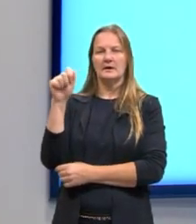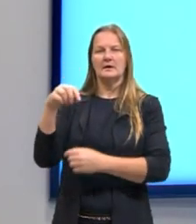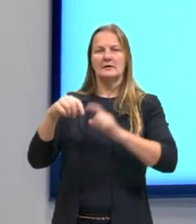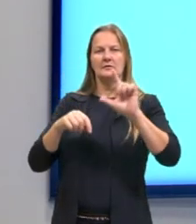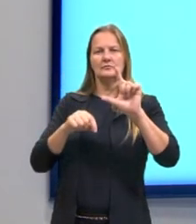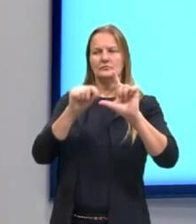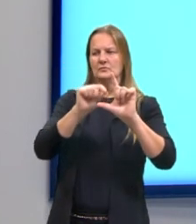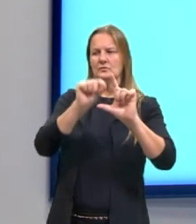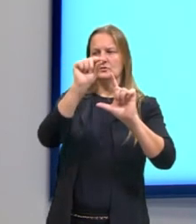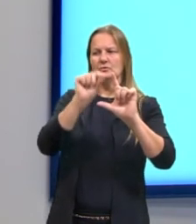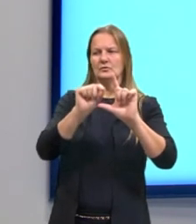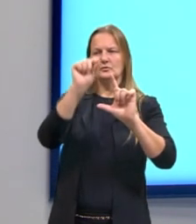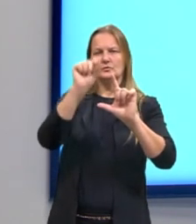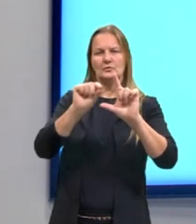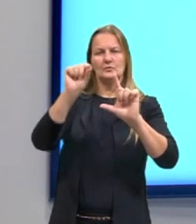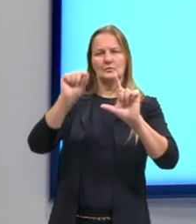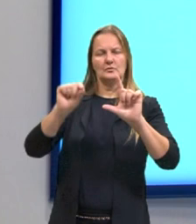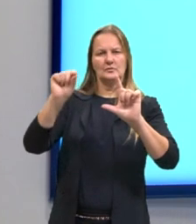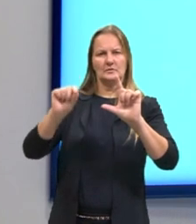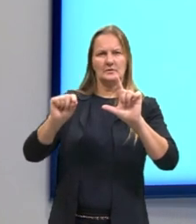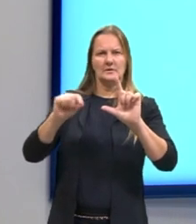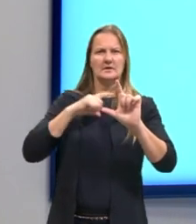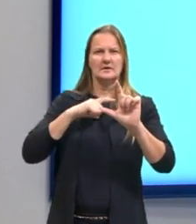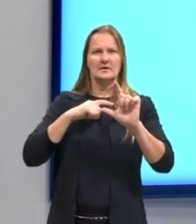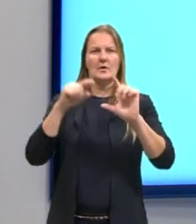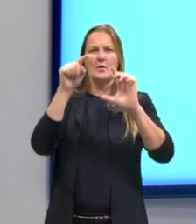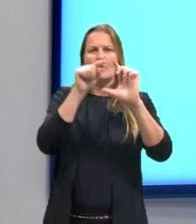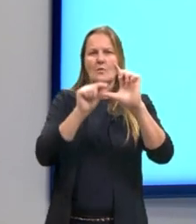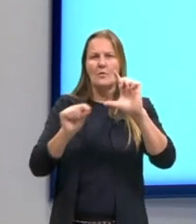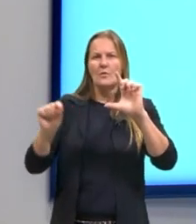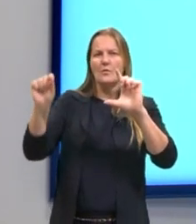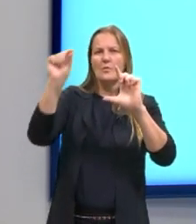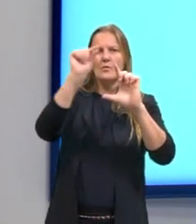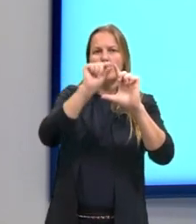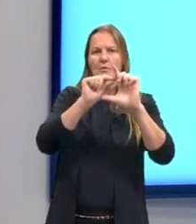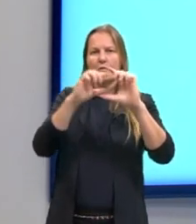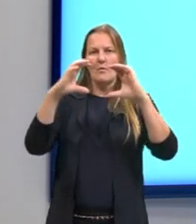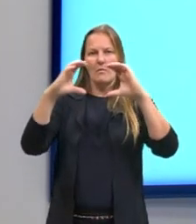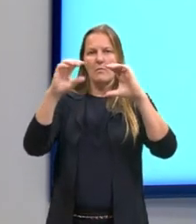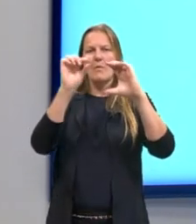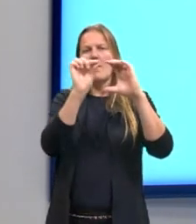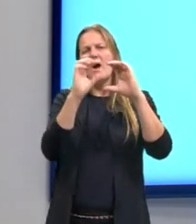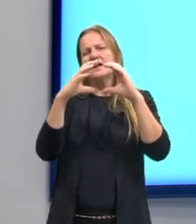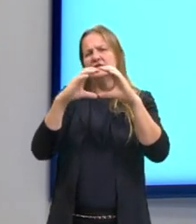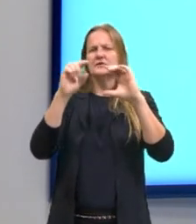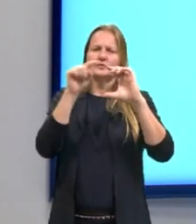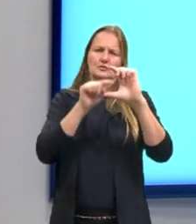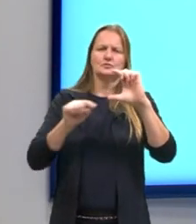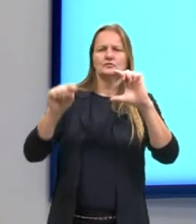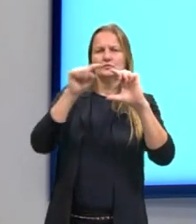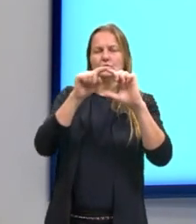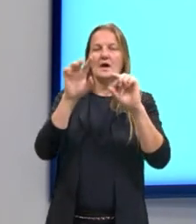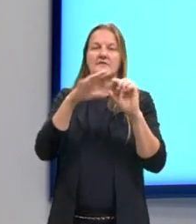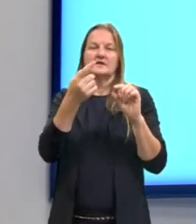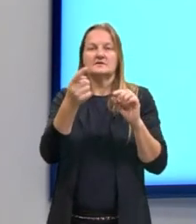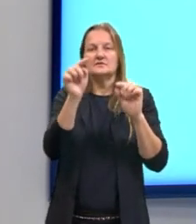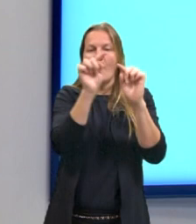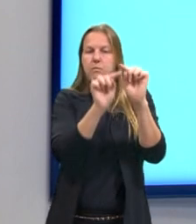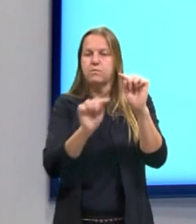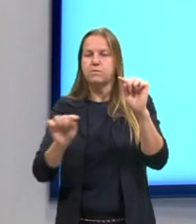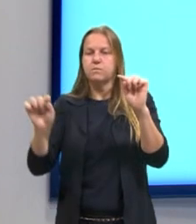em uma linha poligonal fechada, geralmente são círculos, elipses, às vezes vocês podem